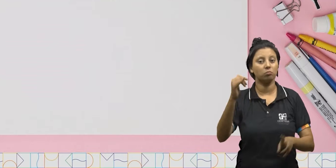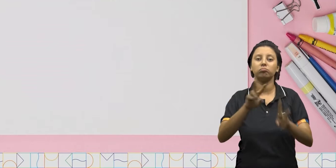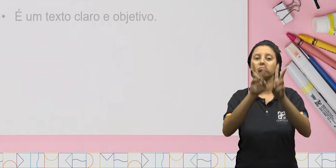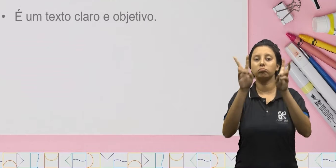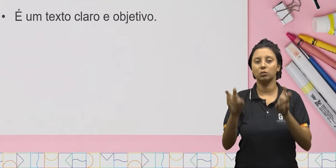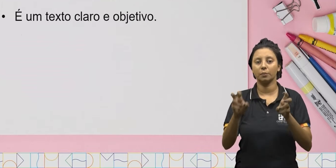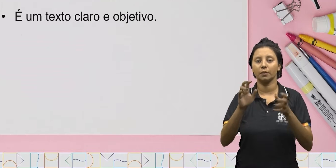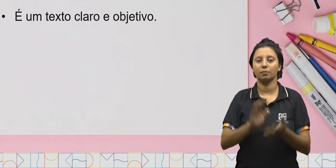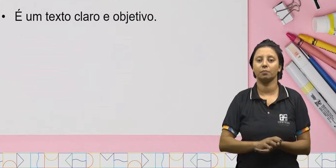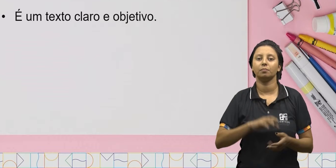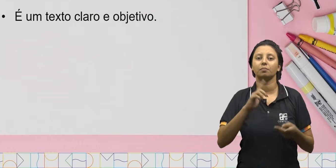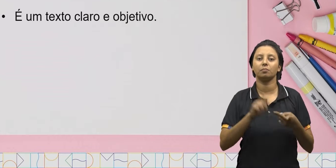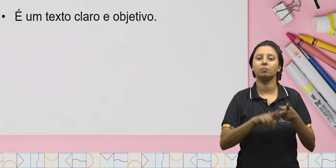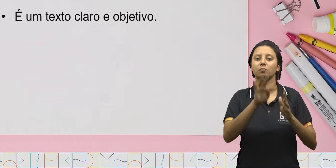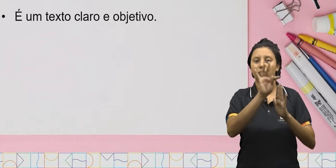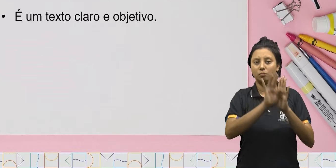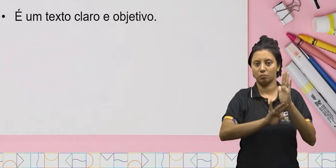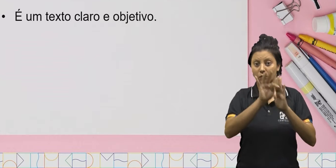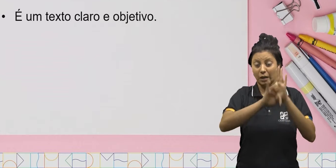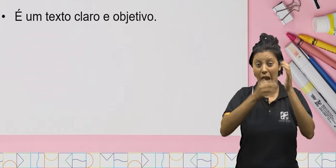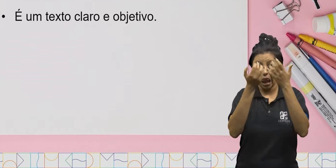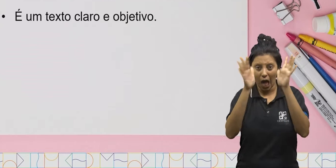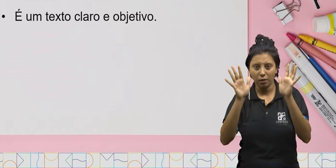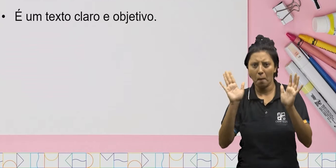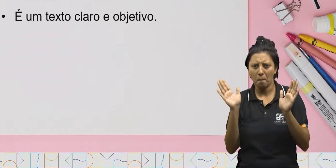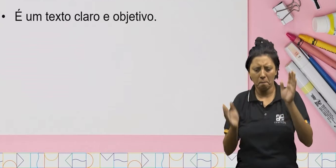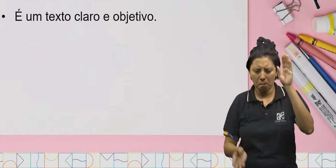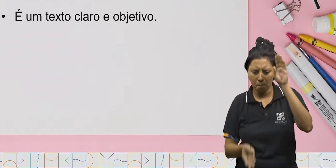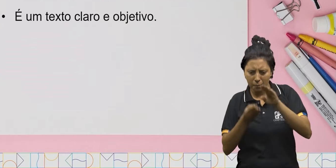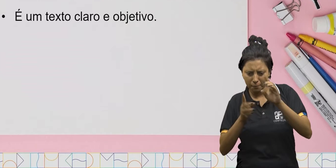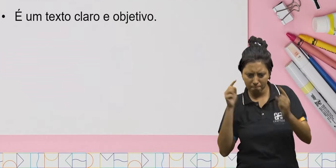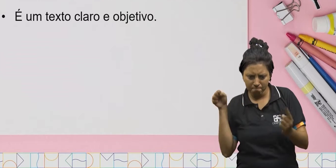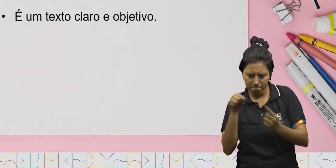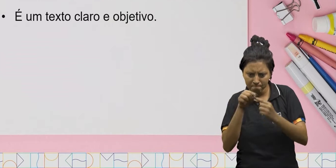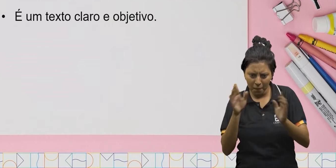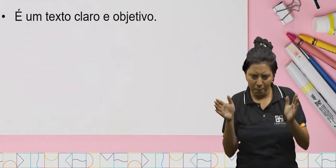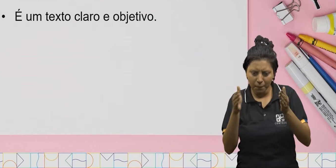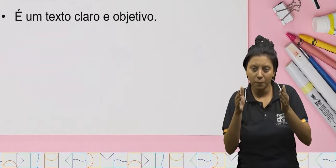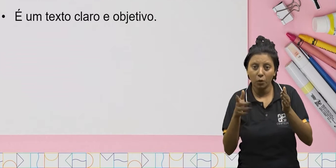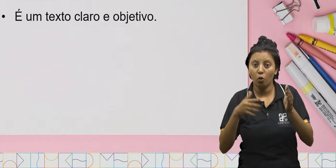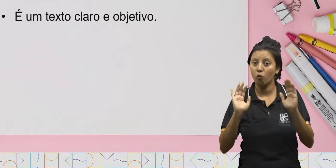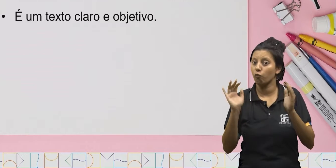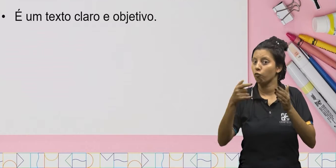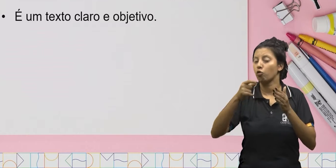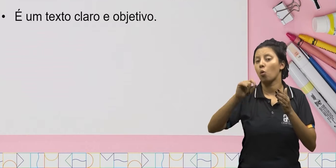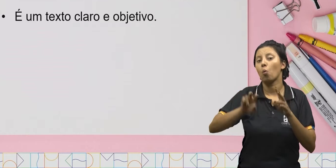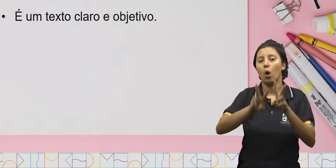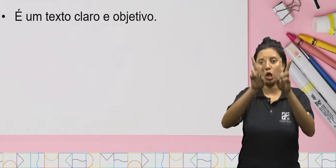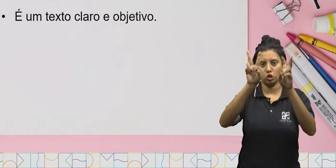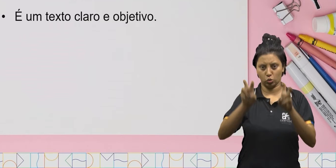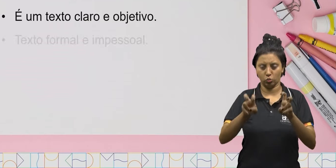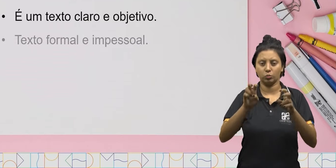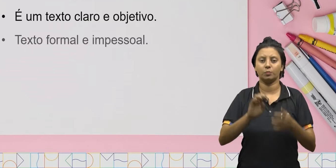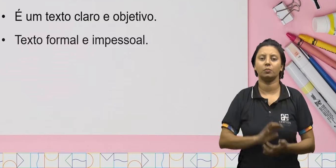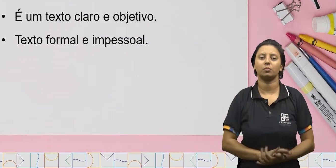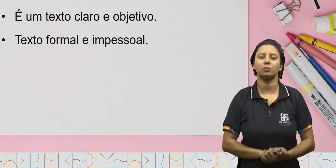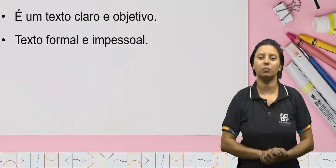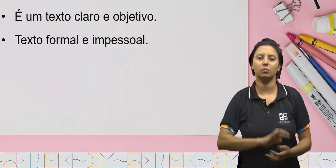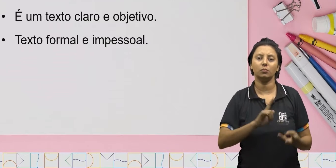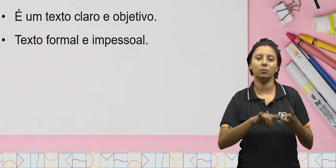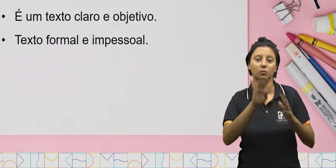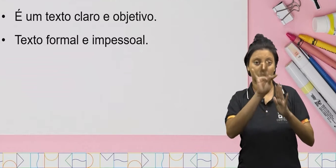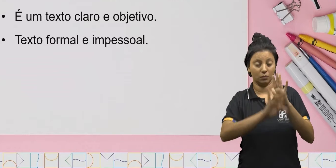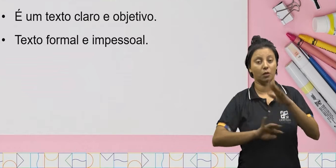pesquisado. É um texto claro e objetivo. O foco sempre será no assunto pesquisado. É um